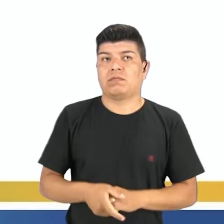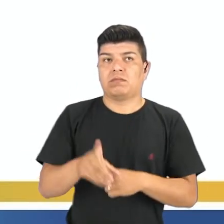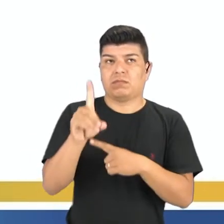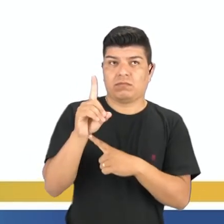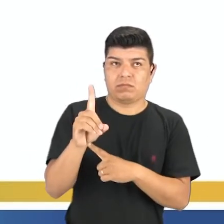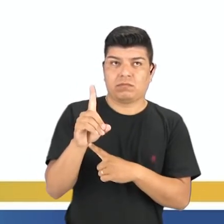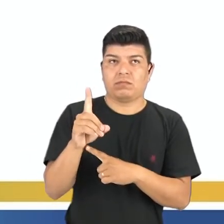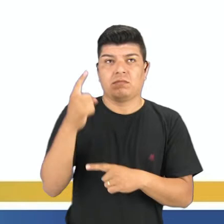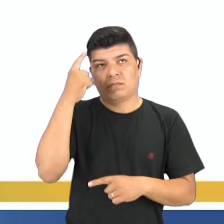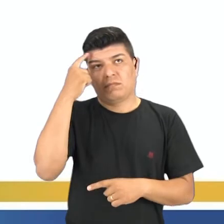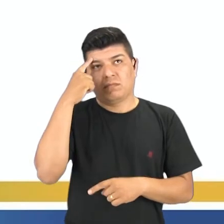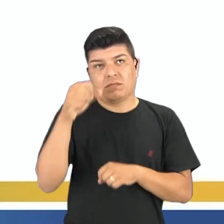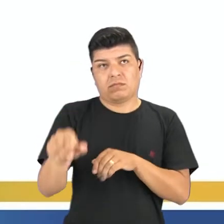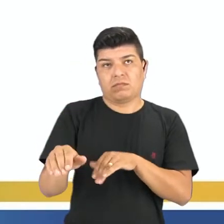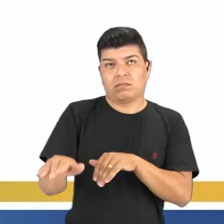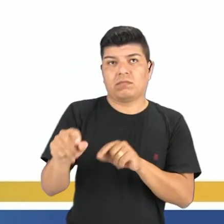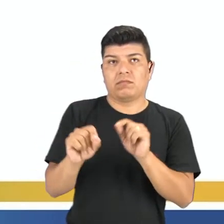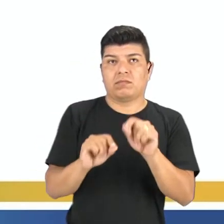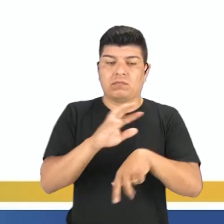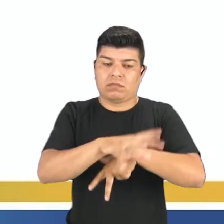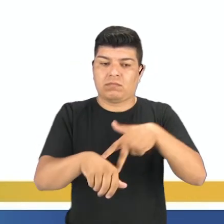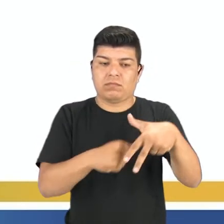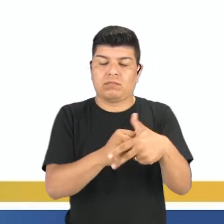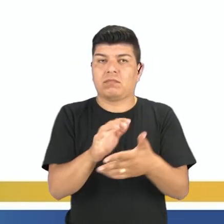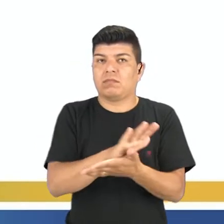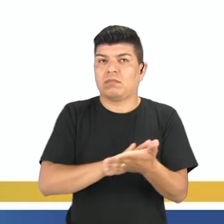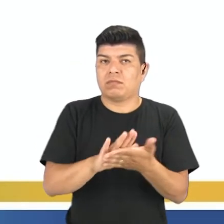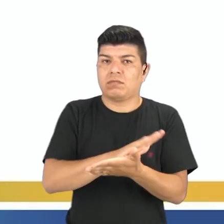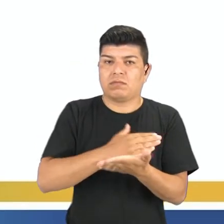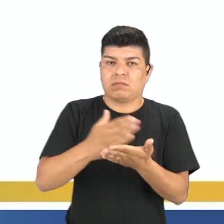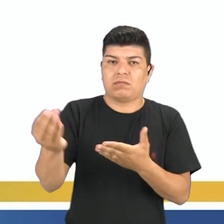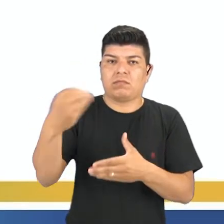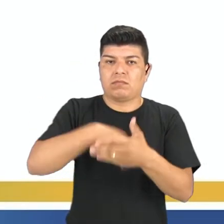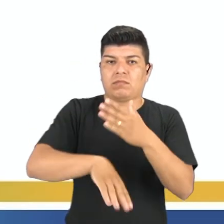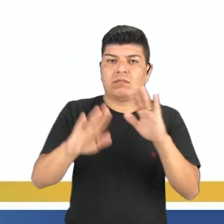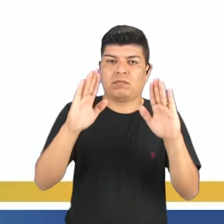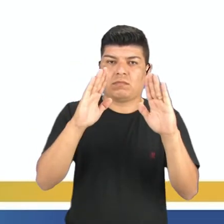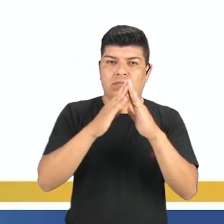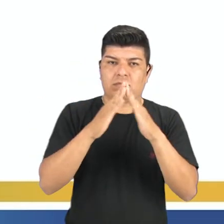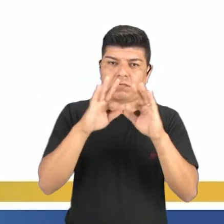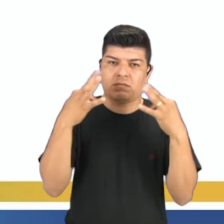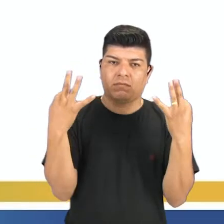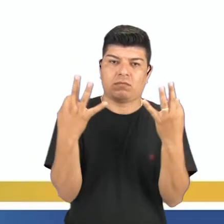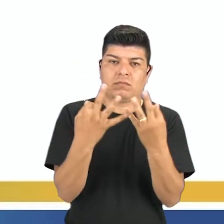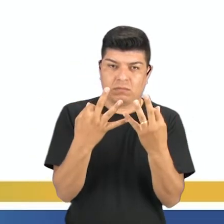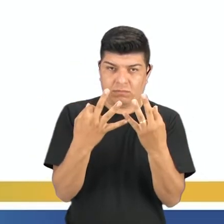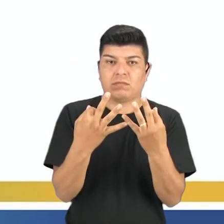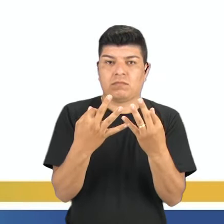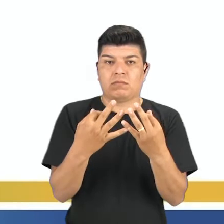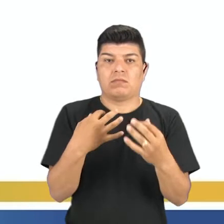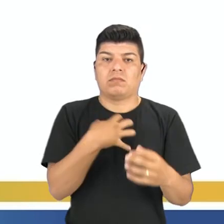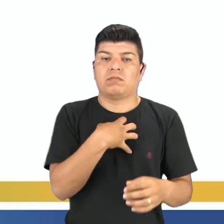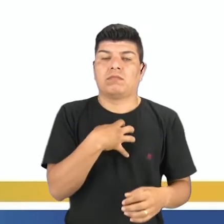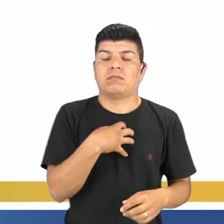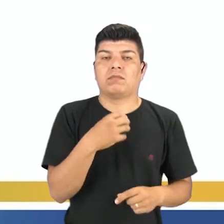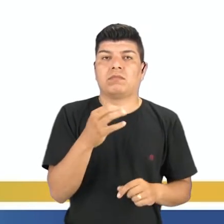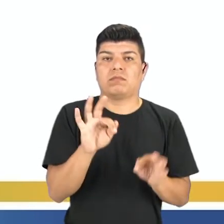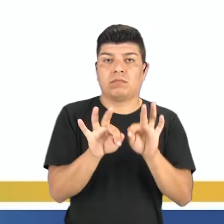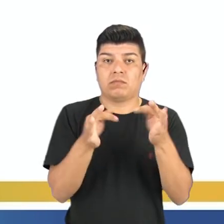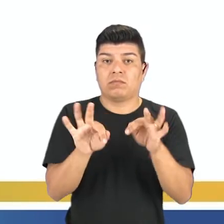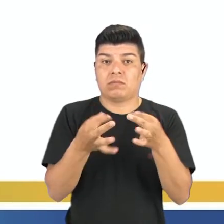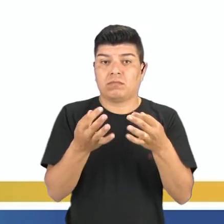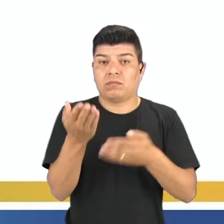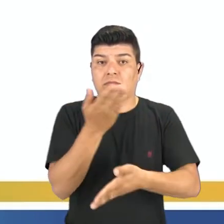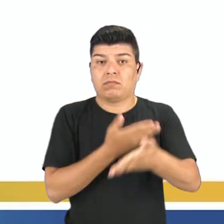D. Penso que a educação para a não corrupção deve começar dentro de casa, na família, nos mais singelos gestos, passar de